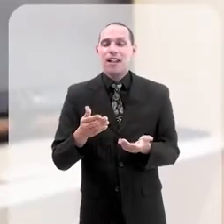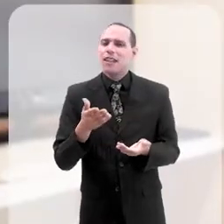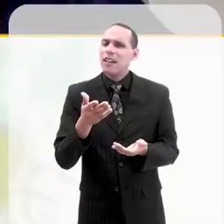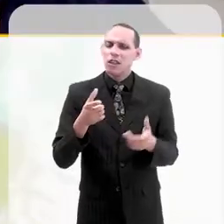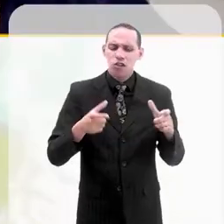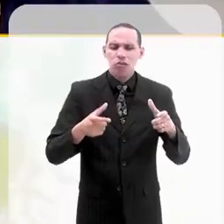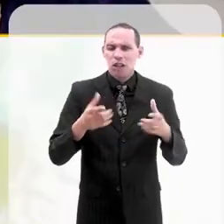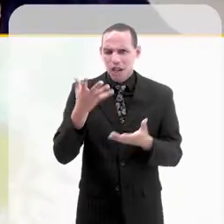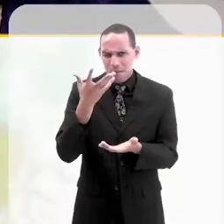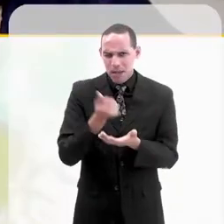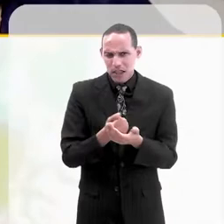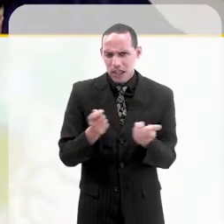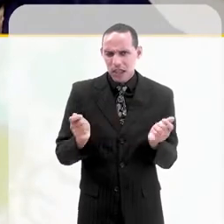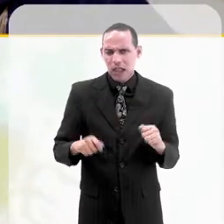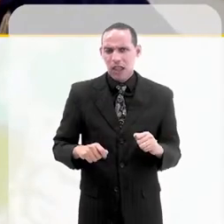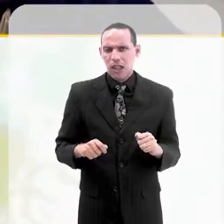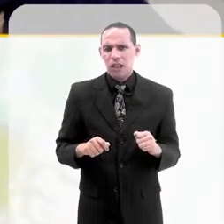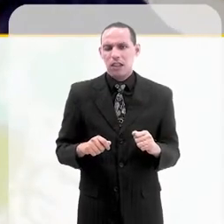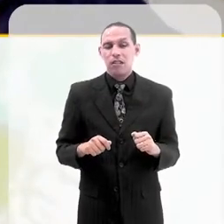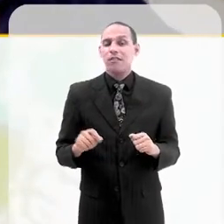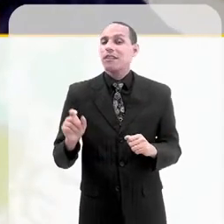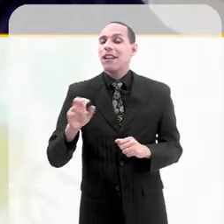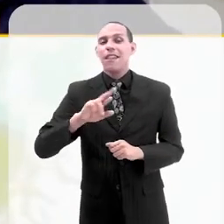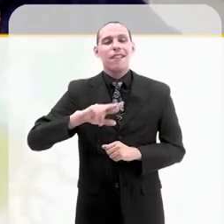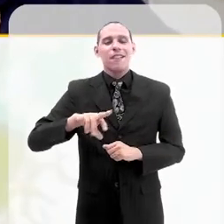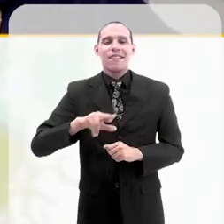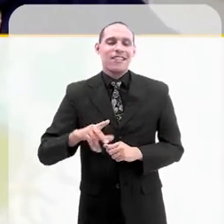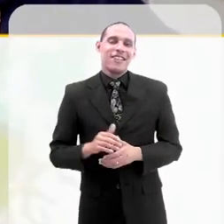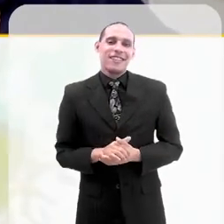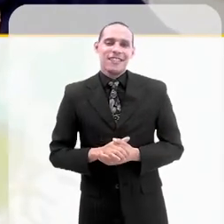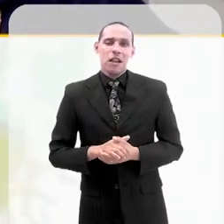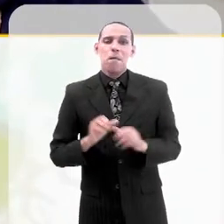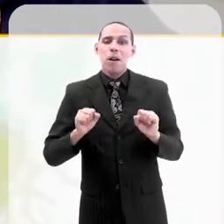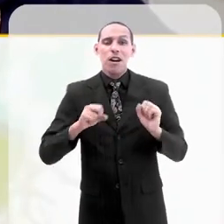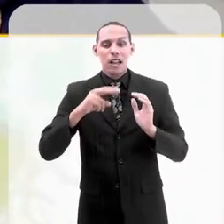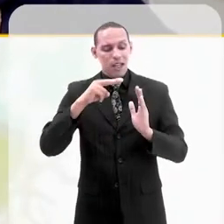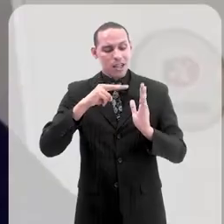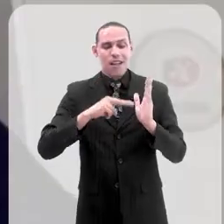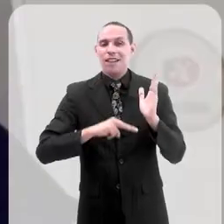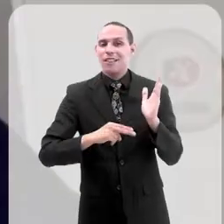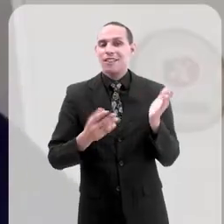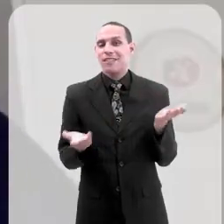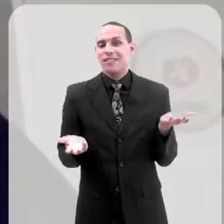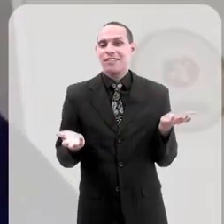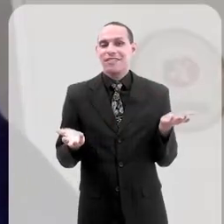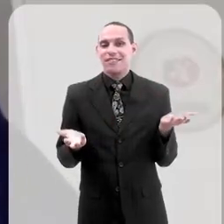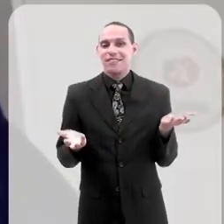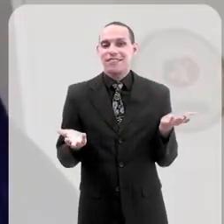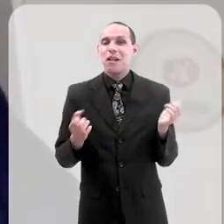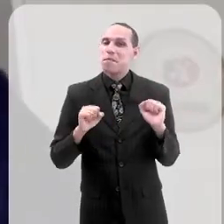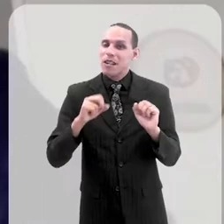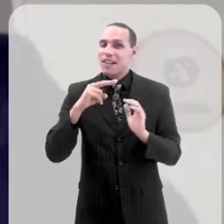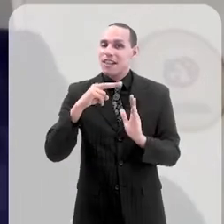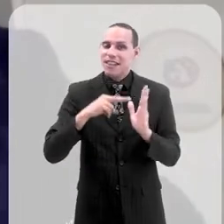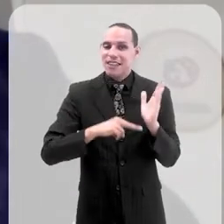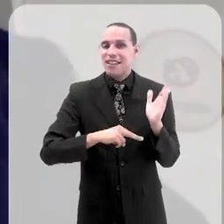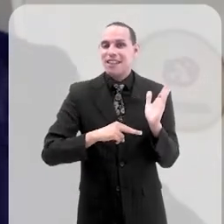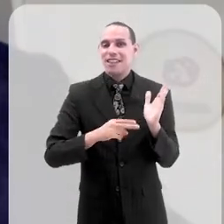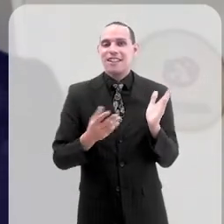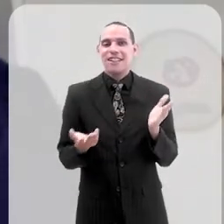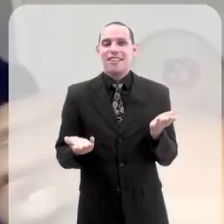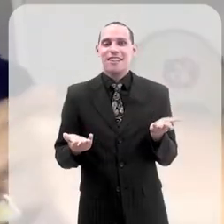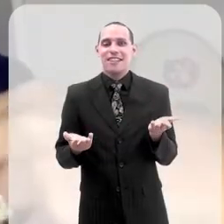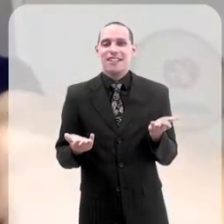baixar? Não, ela pode Sim, ler. é. Ela pode ler, sim. O